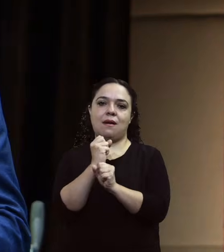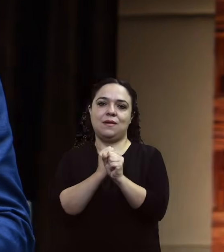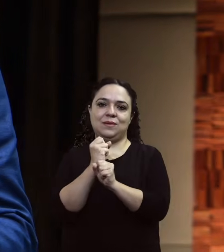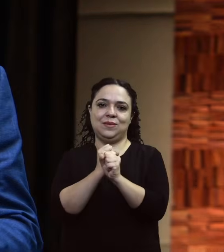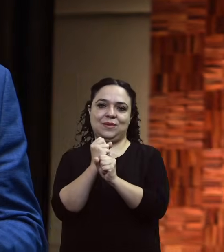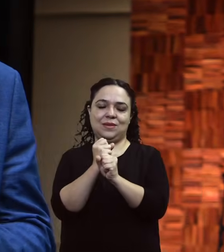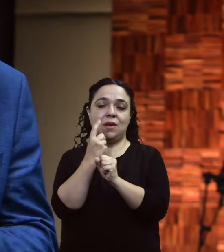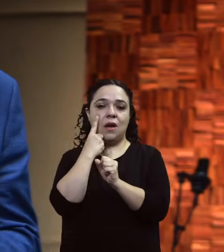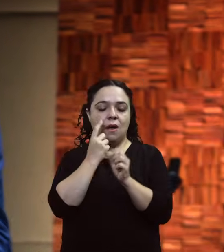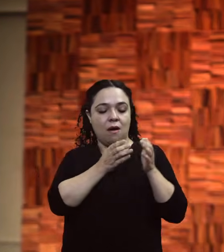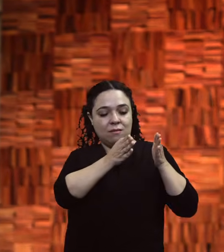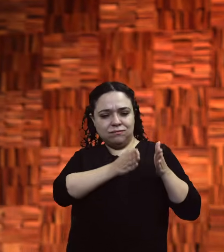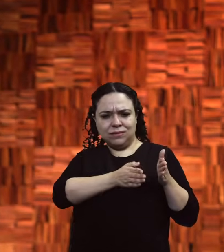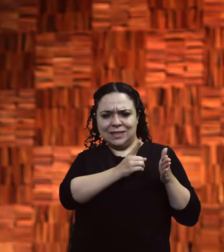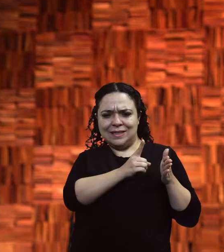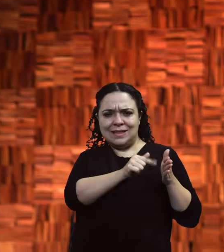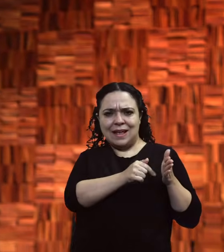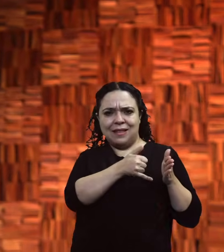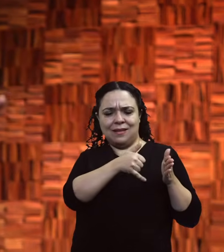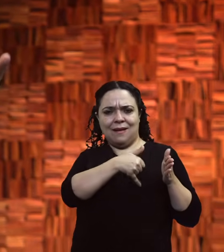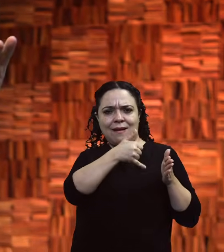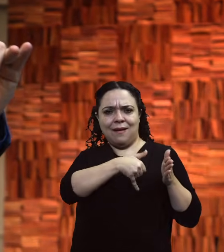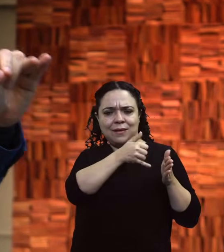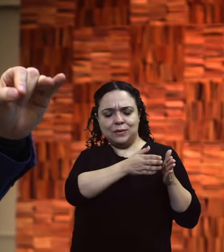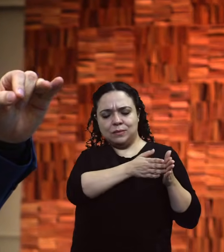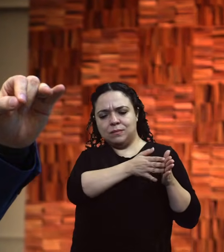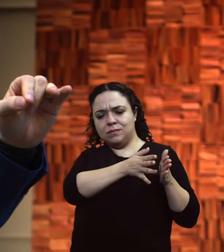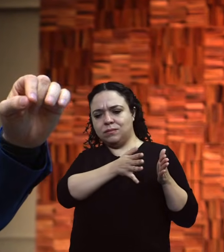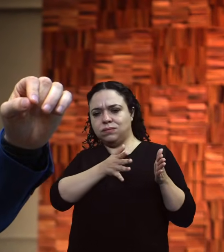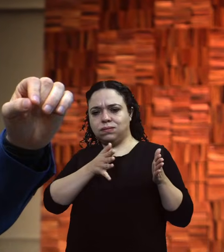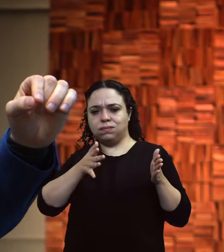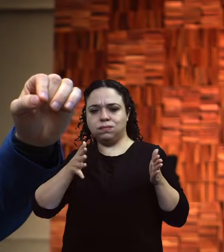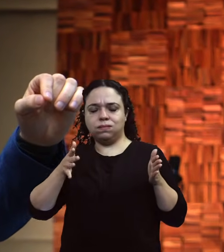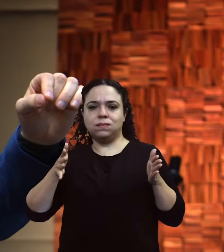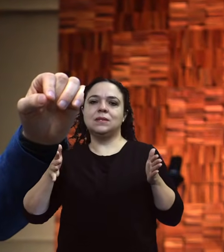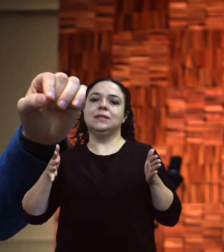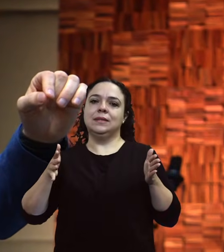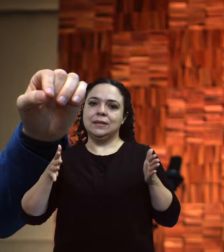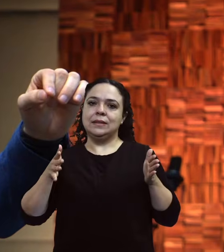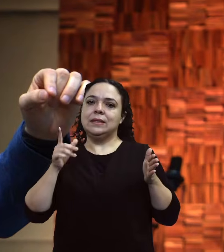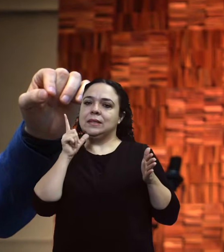E ele passou um mau bocado até chegar no propósito de Deus.